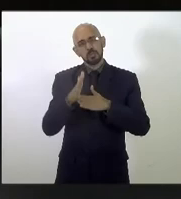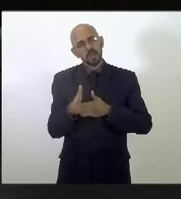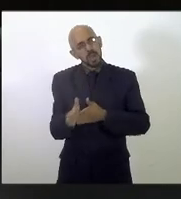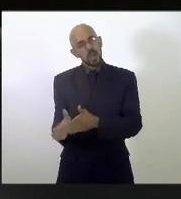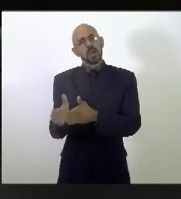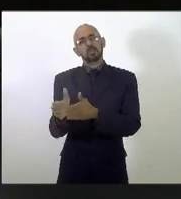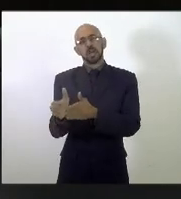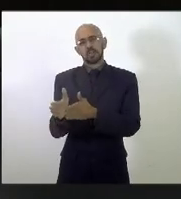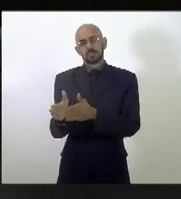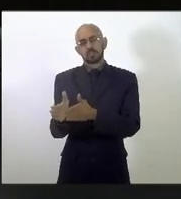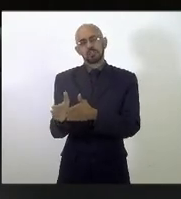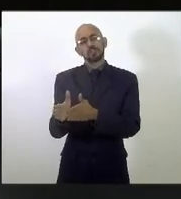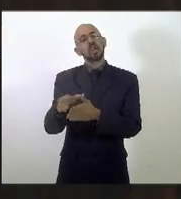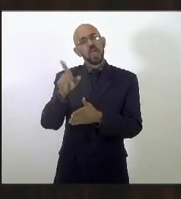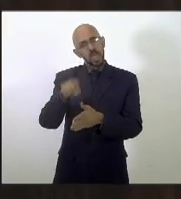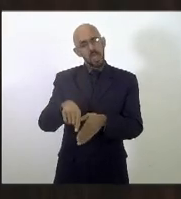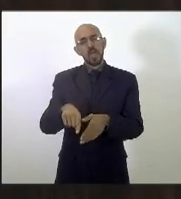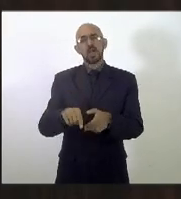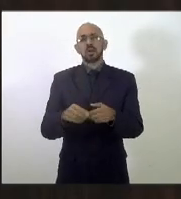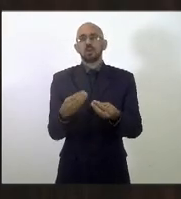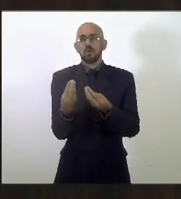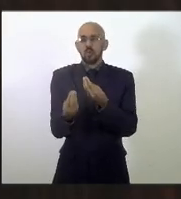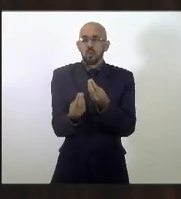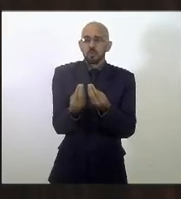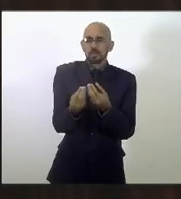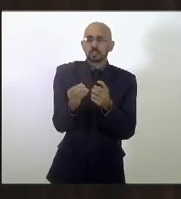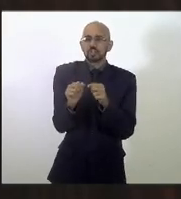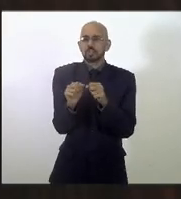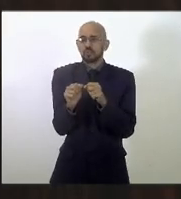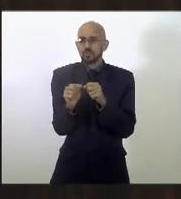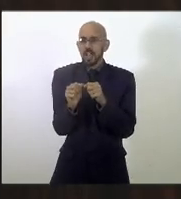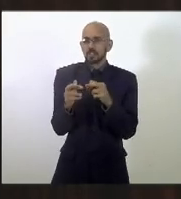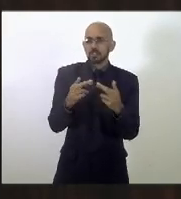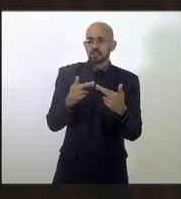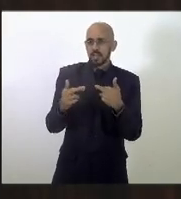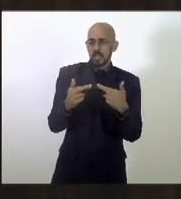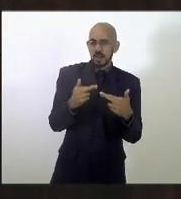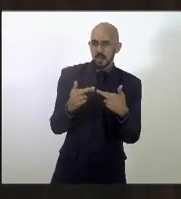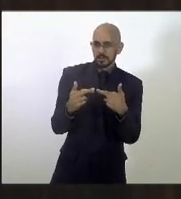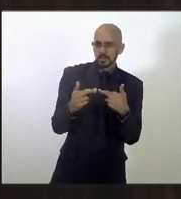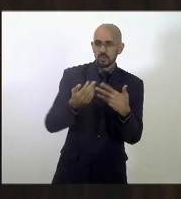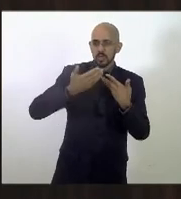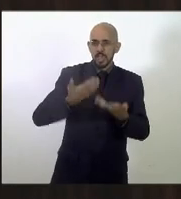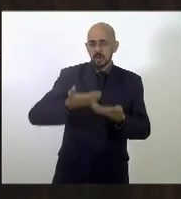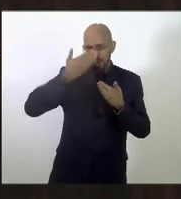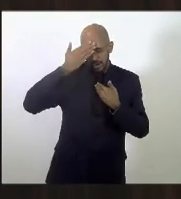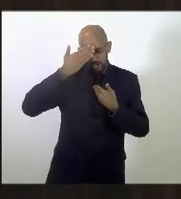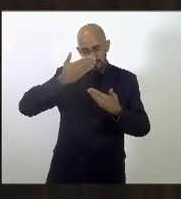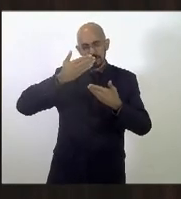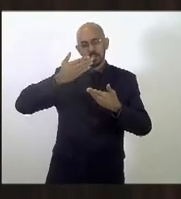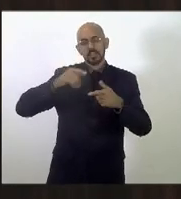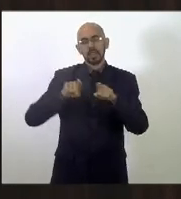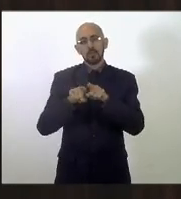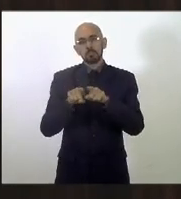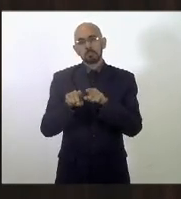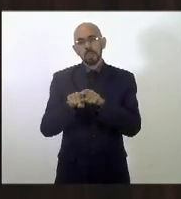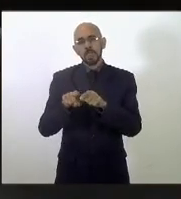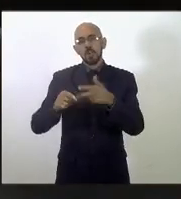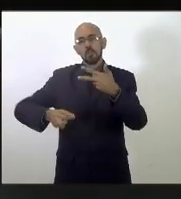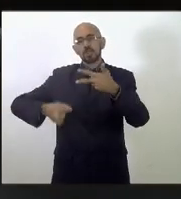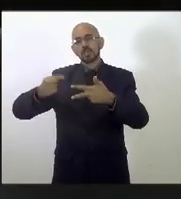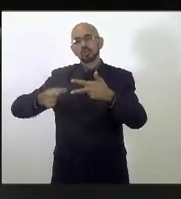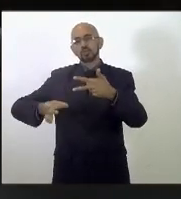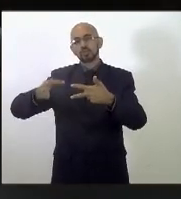que é assim que tem sido conduzida a relação. Queria agradecer demais ao Poder Judiciário, na